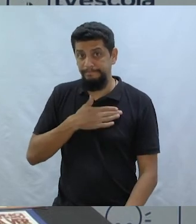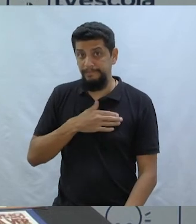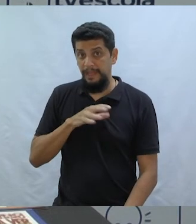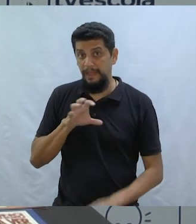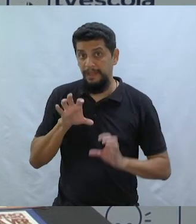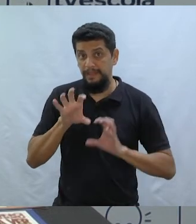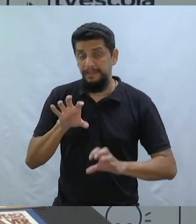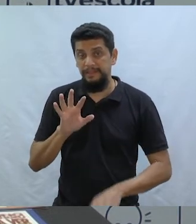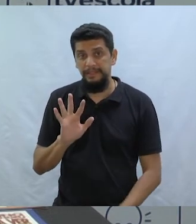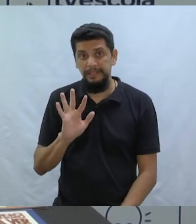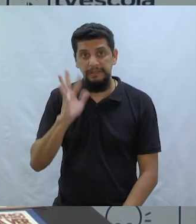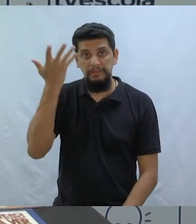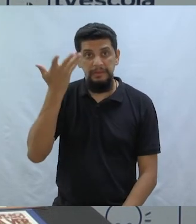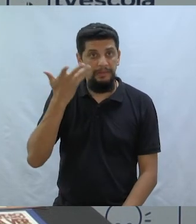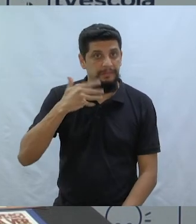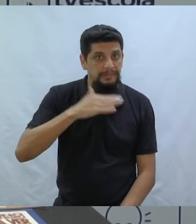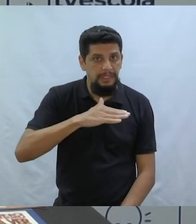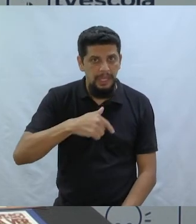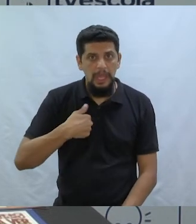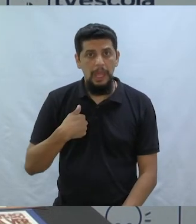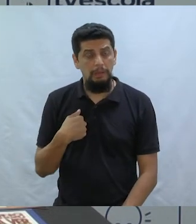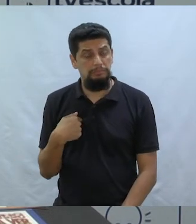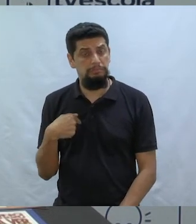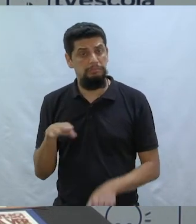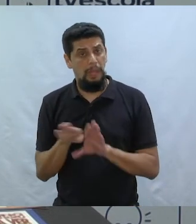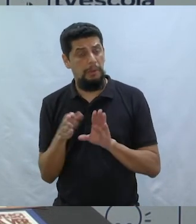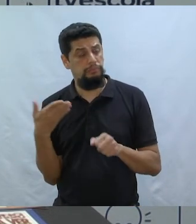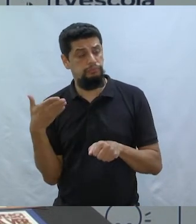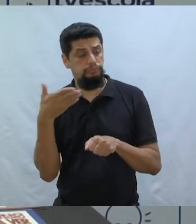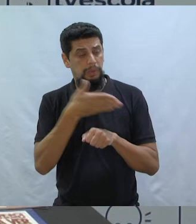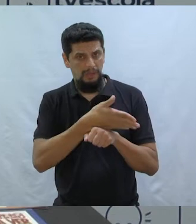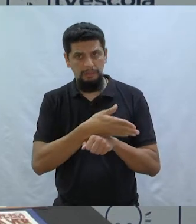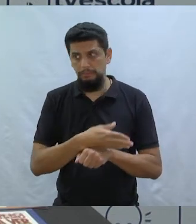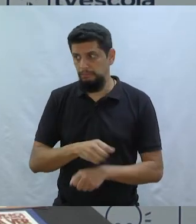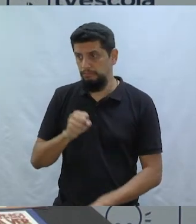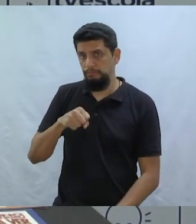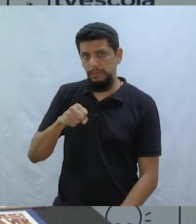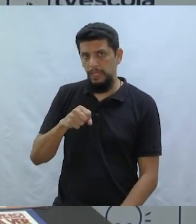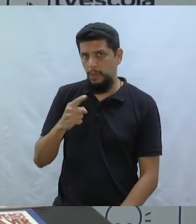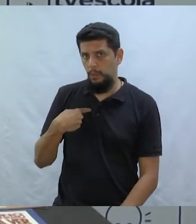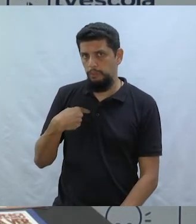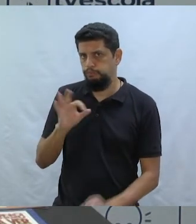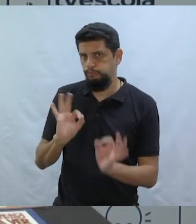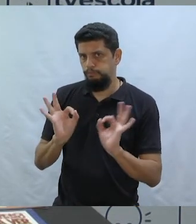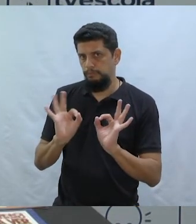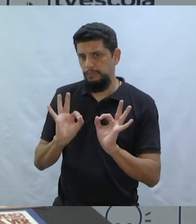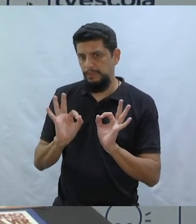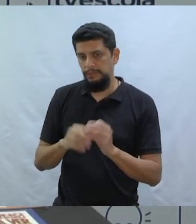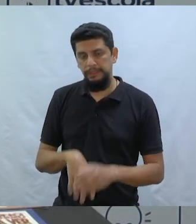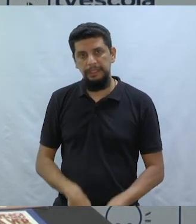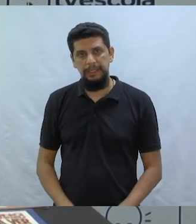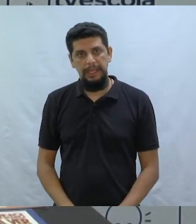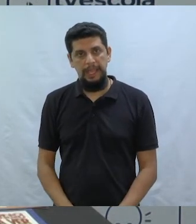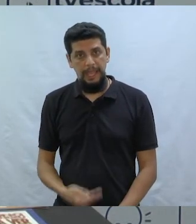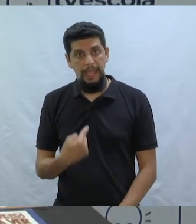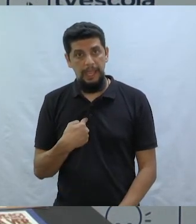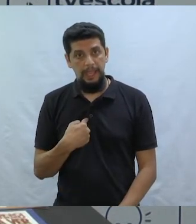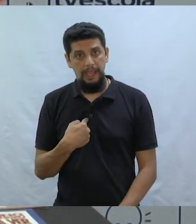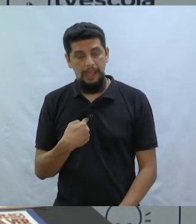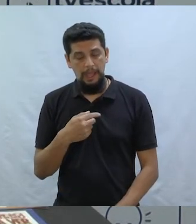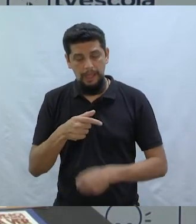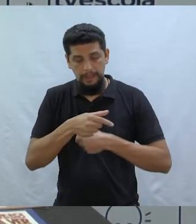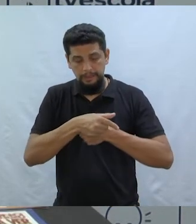AC seu com as crianças eu fui também você Professor foi Não não sou eu quem tá contando a história é